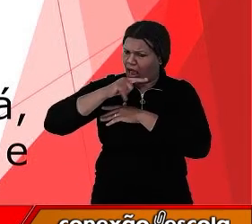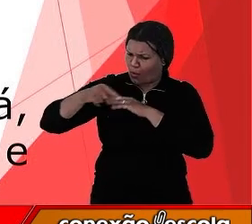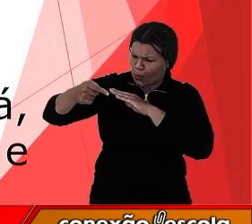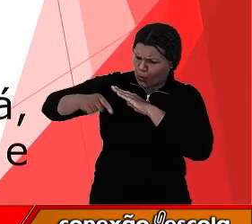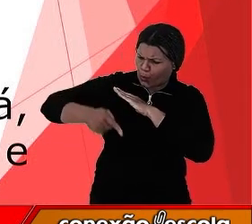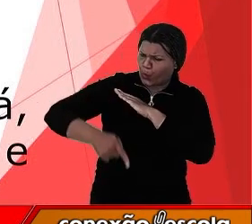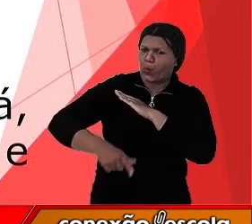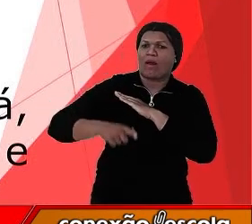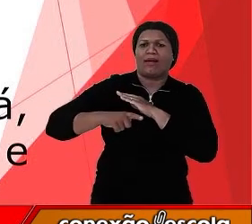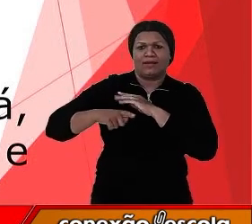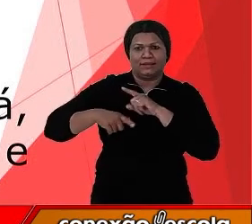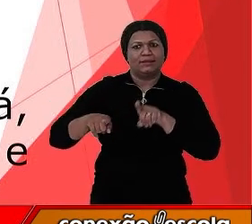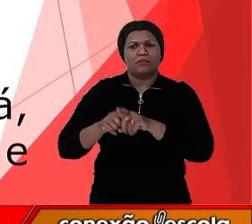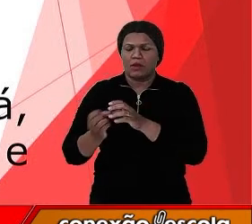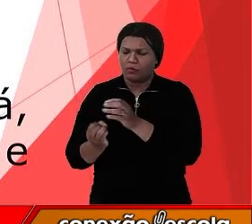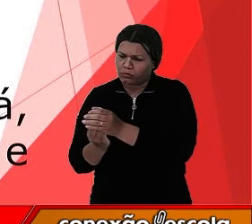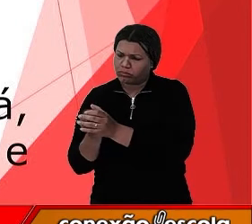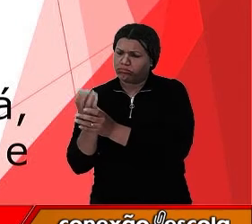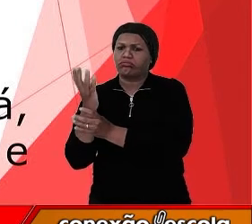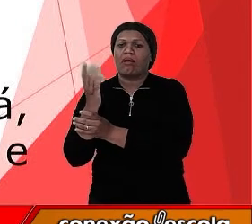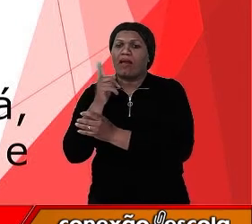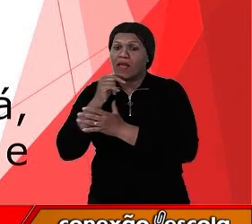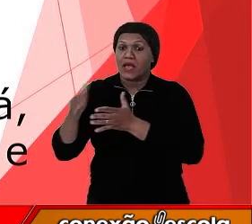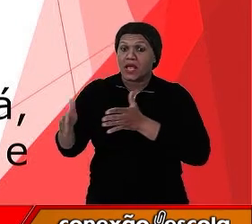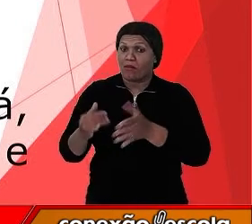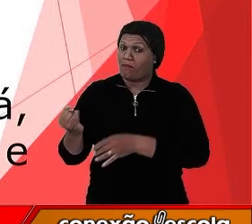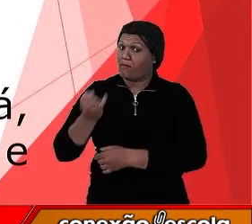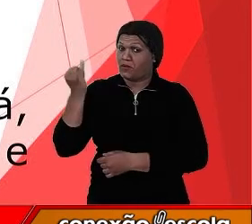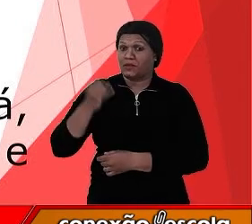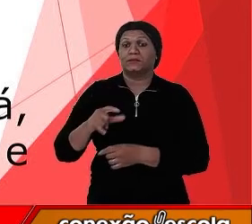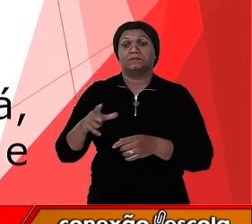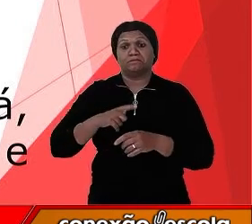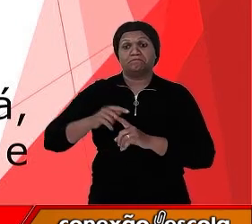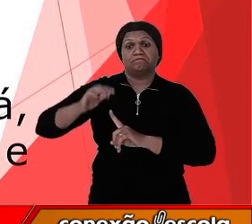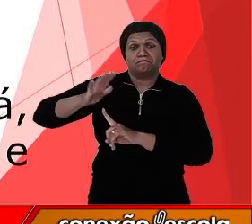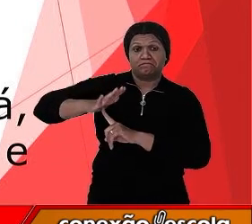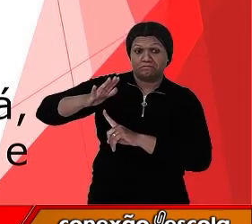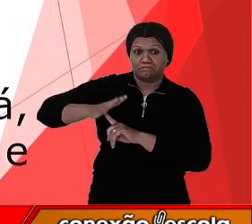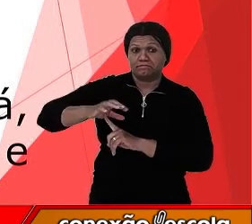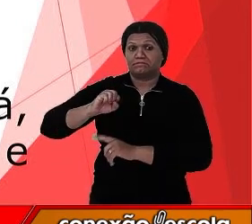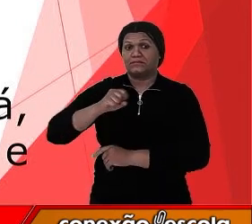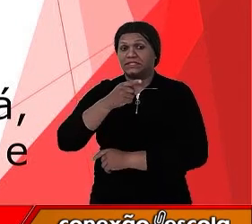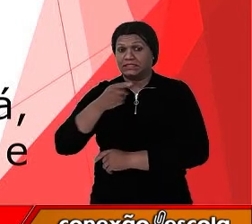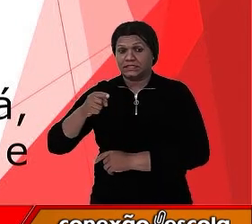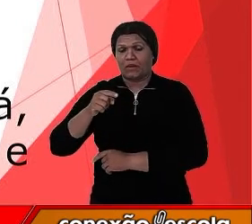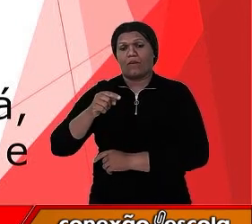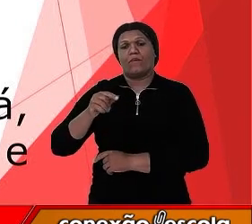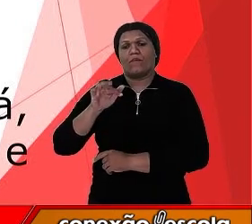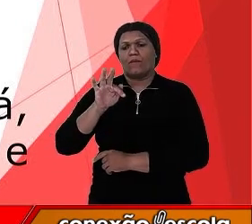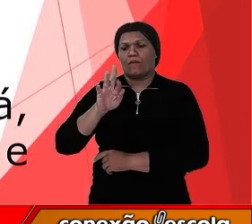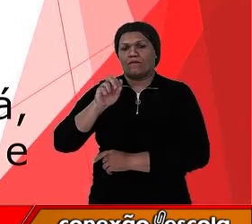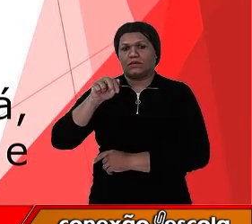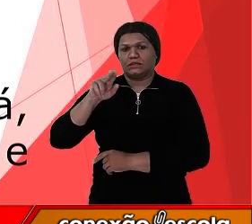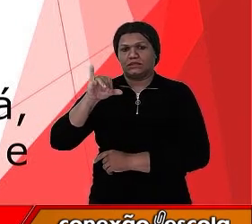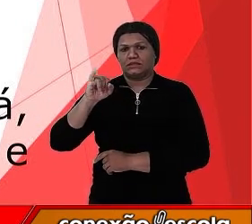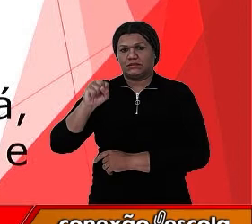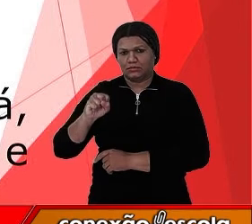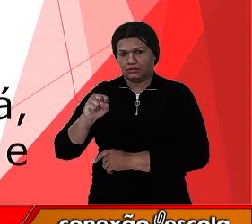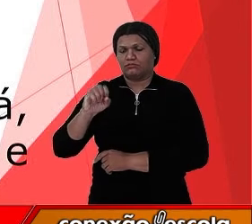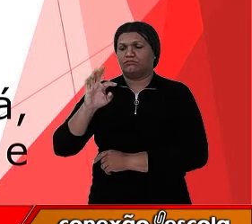Rios importantíssimos como Rio Paraná o São Francisco o Tocantins eo Araguaia e o